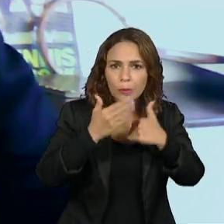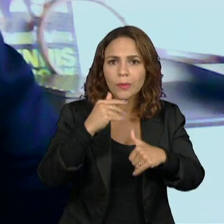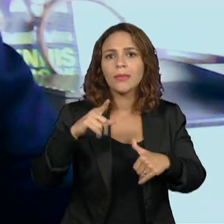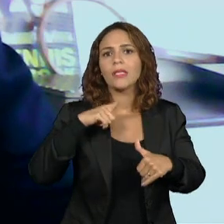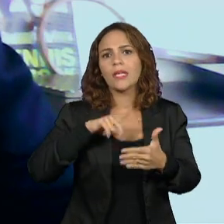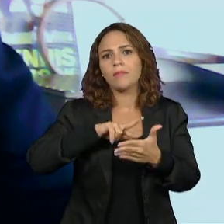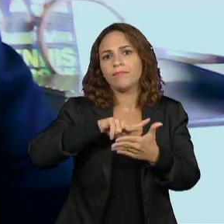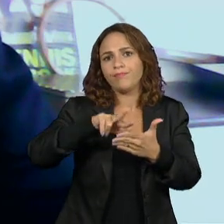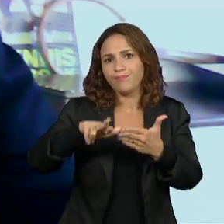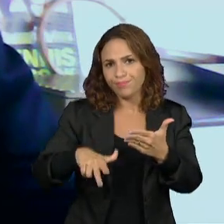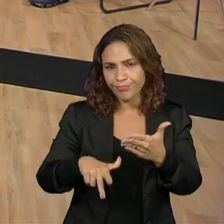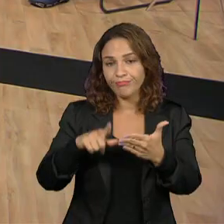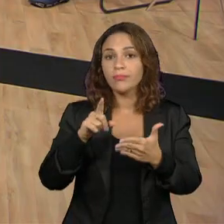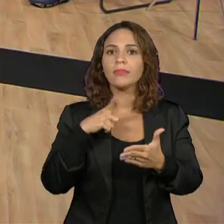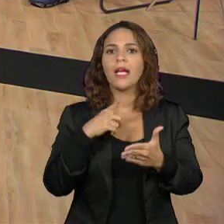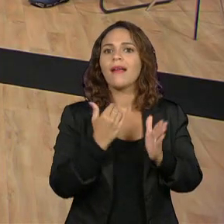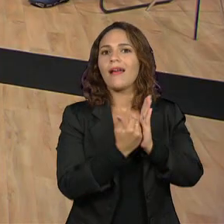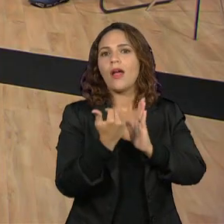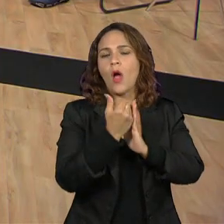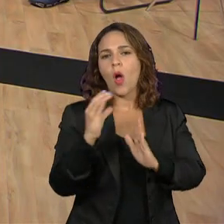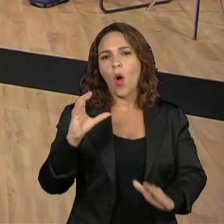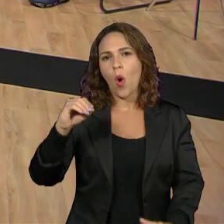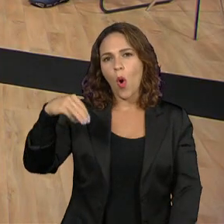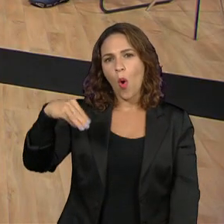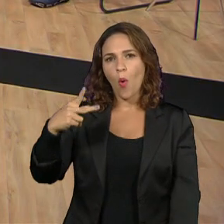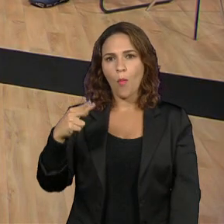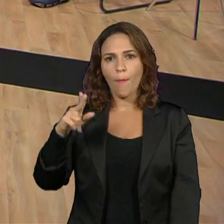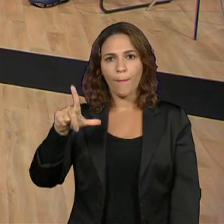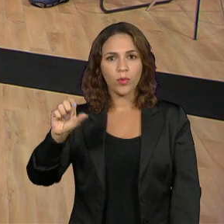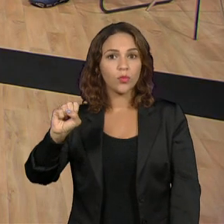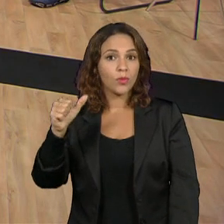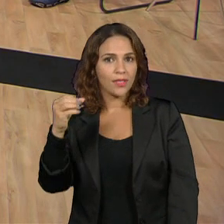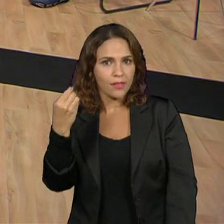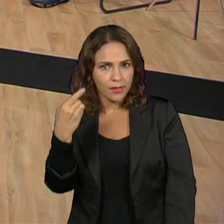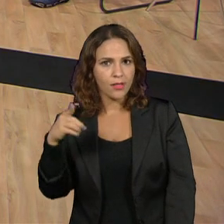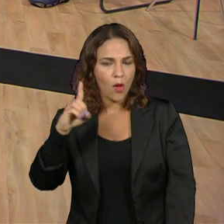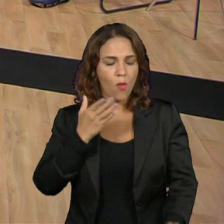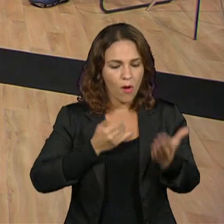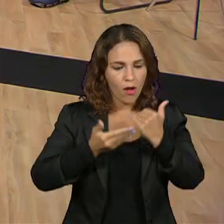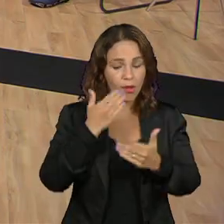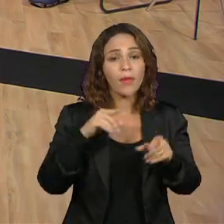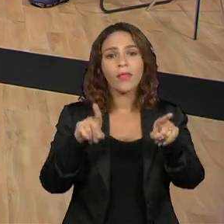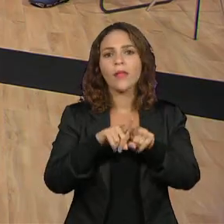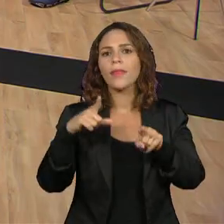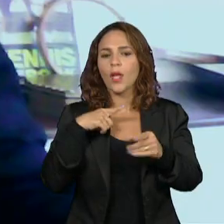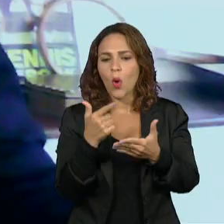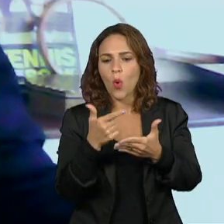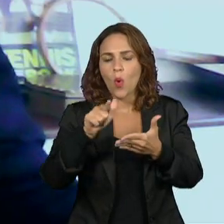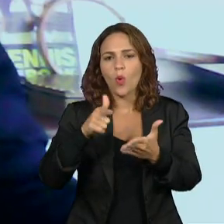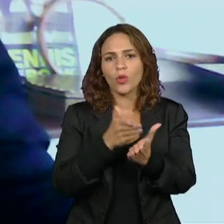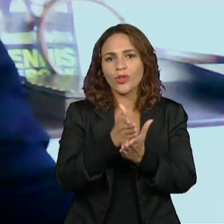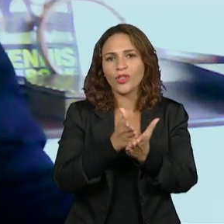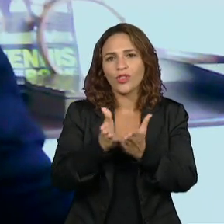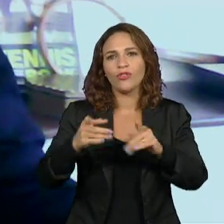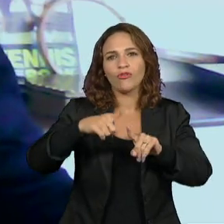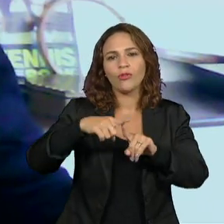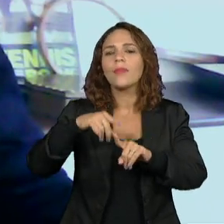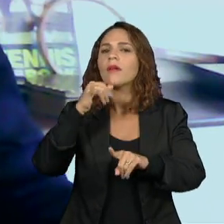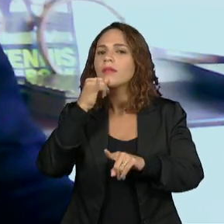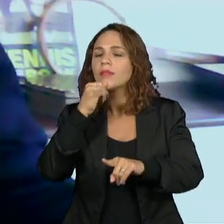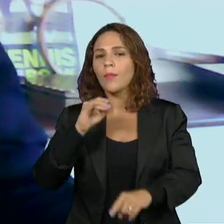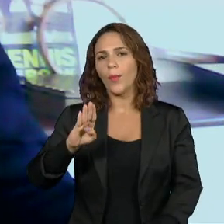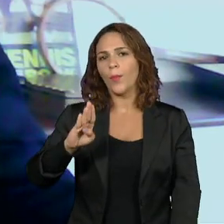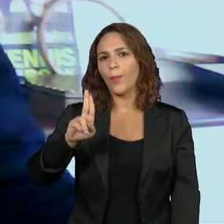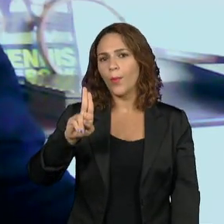transtorno da compulsão alimentar. Em quadros menos intensos, você tem o desencadeamento de outros transtornos alimentares, como bulimia